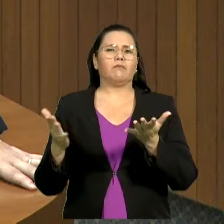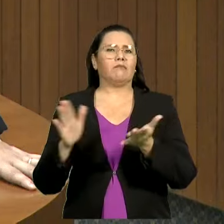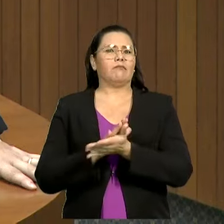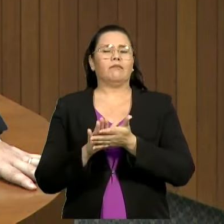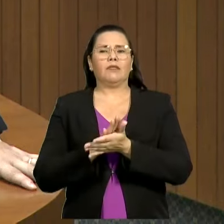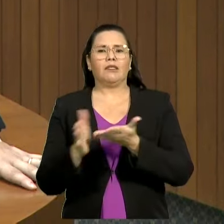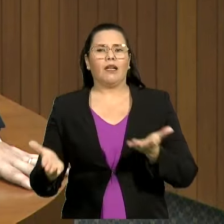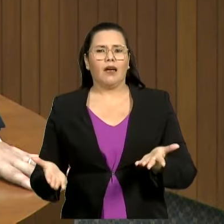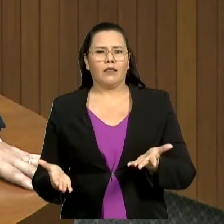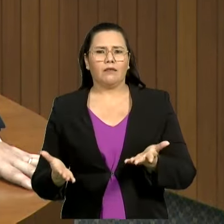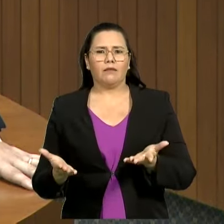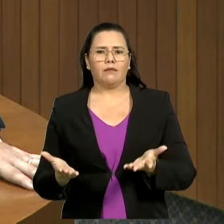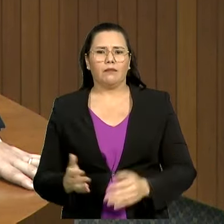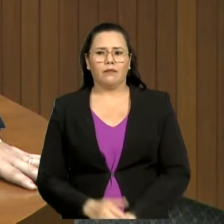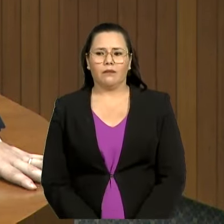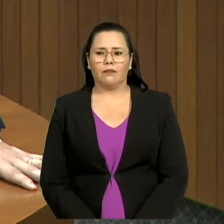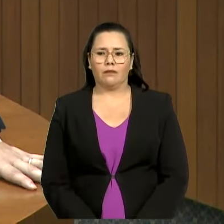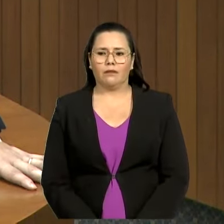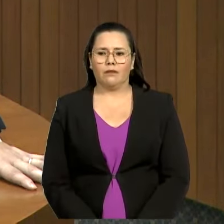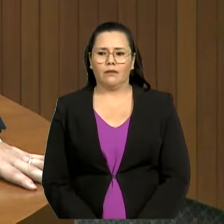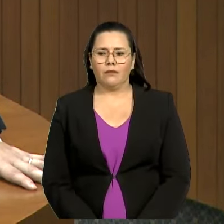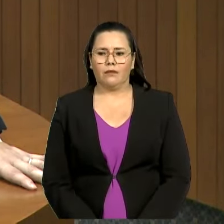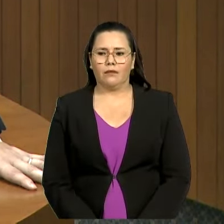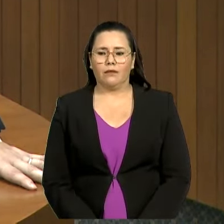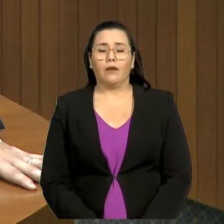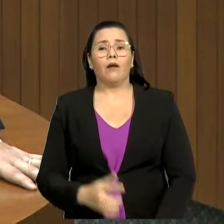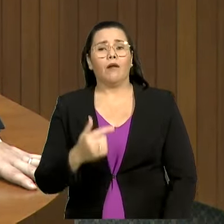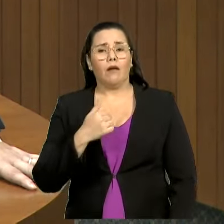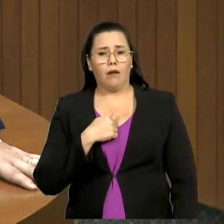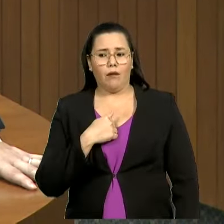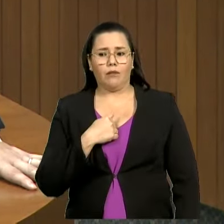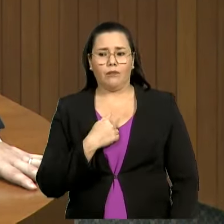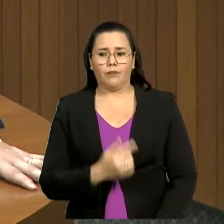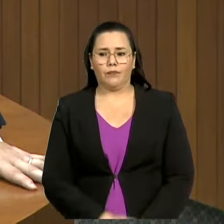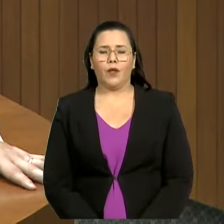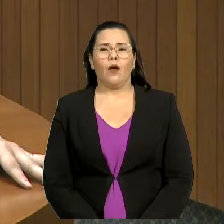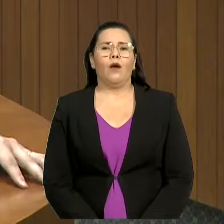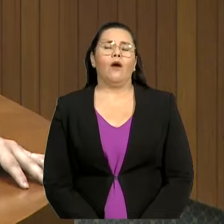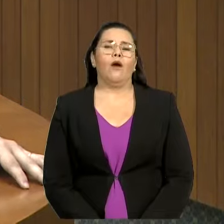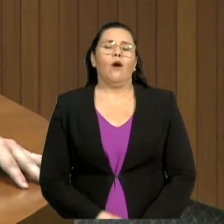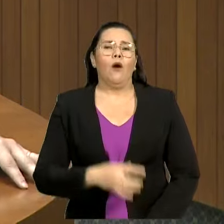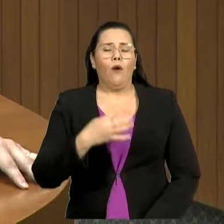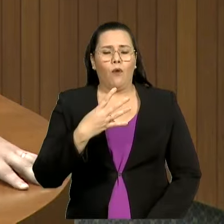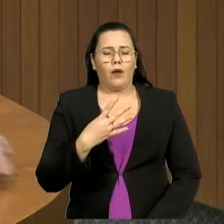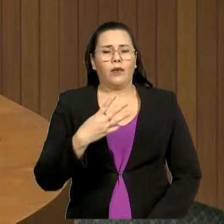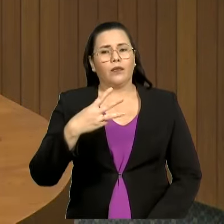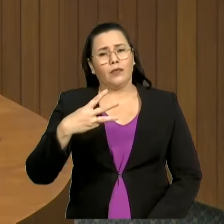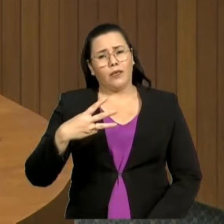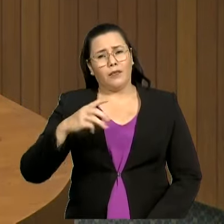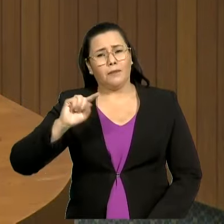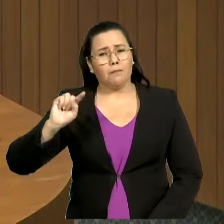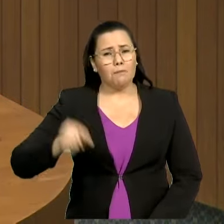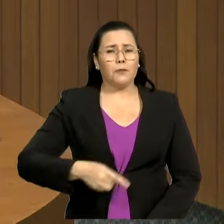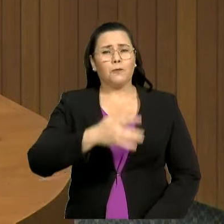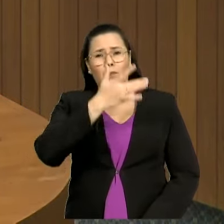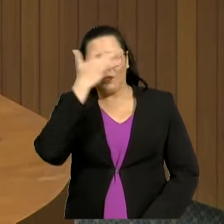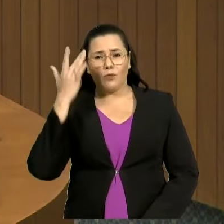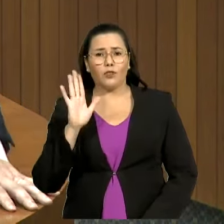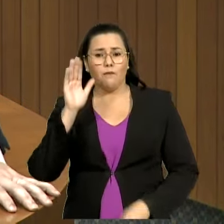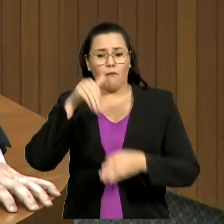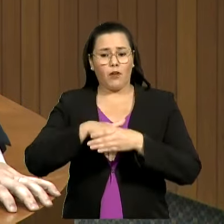da Casa. Eu fui eleito pelo voto de 43 mil maranhenses que confiaram em mim um